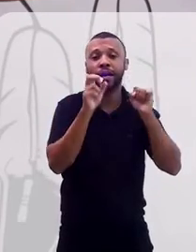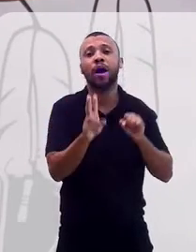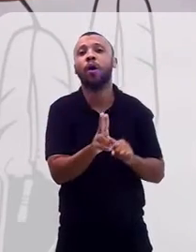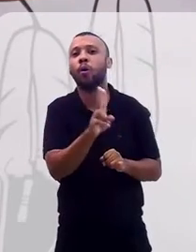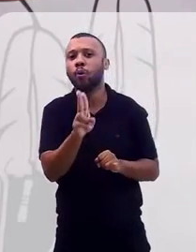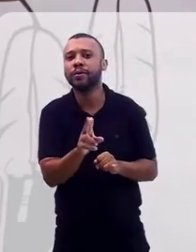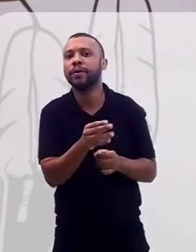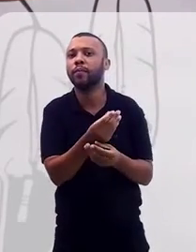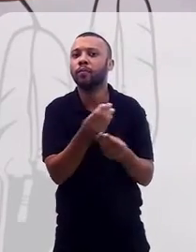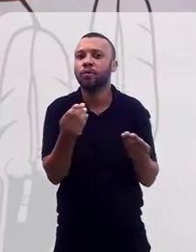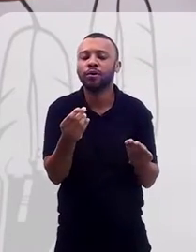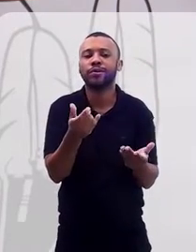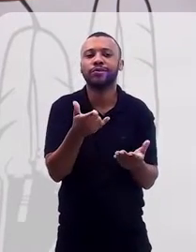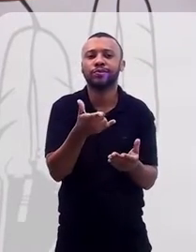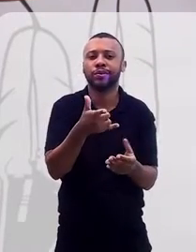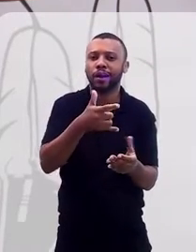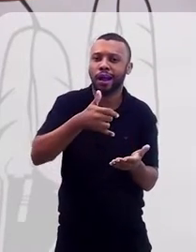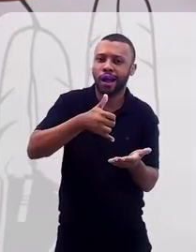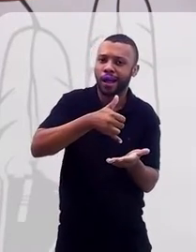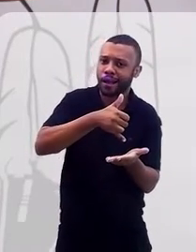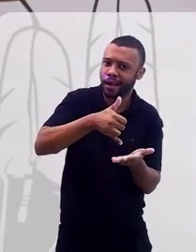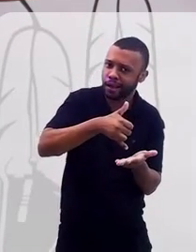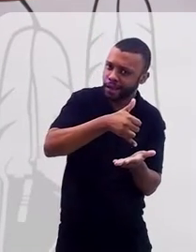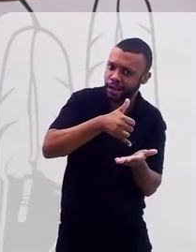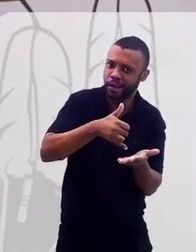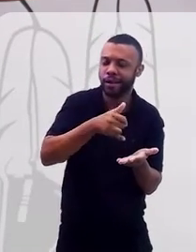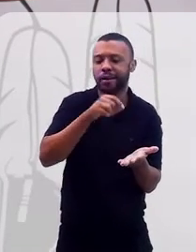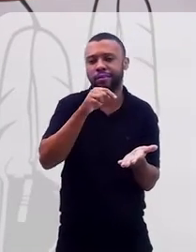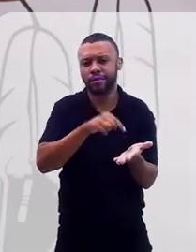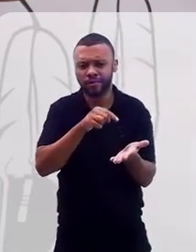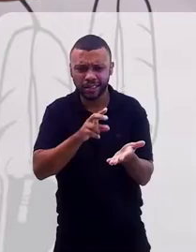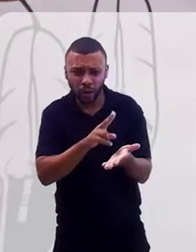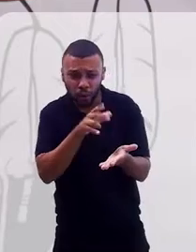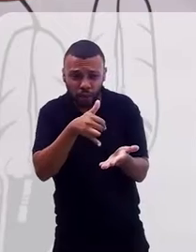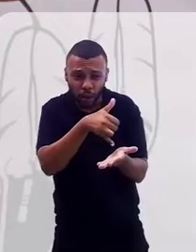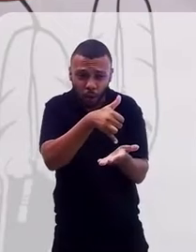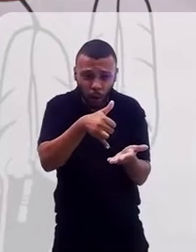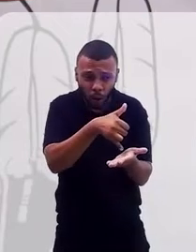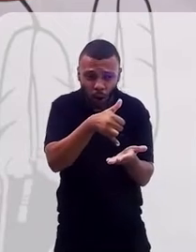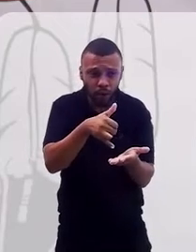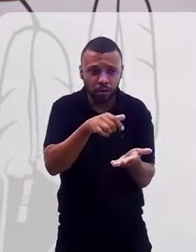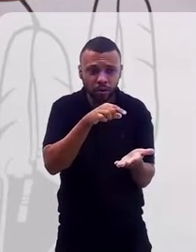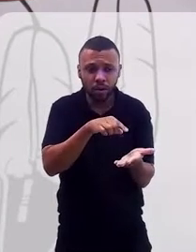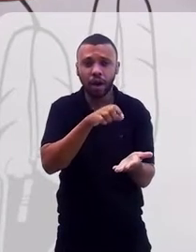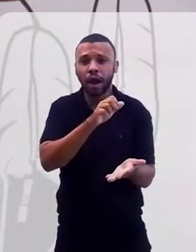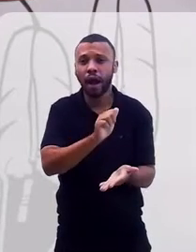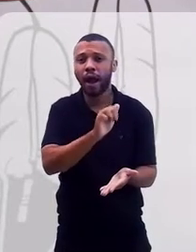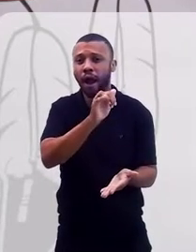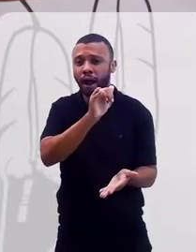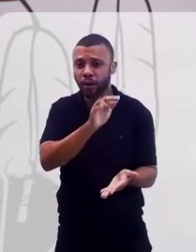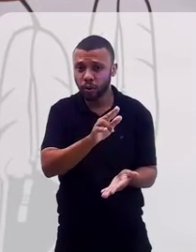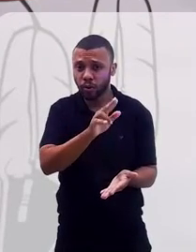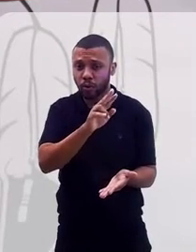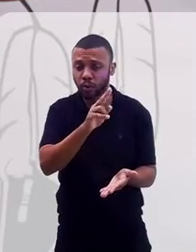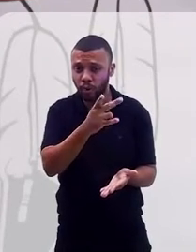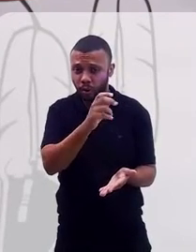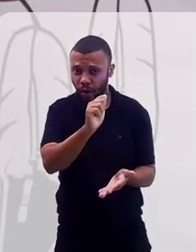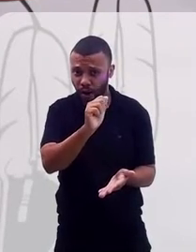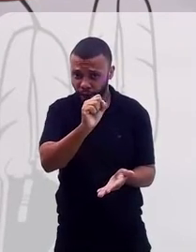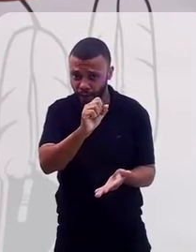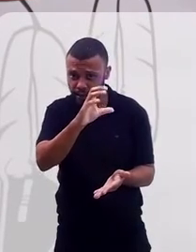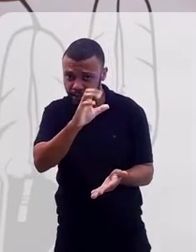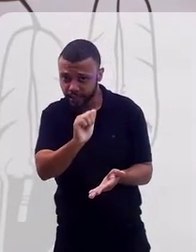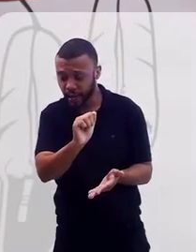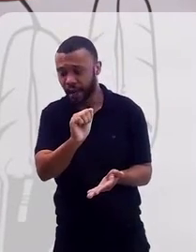né Eh se usa muito a iasca hoje em dia todo mundo pergunta ah você faz chamanismo você usa a iasca né Eh